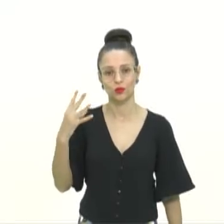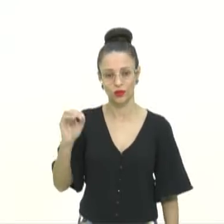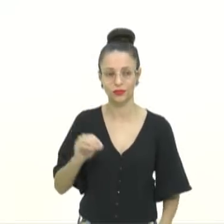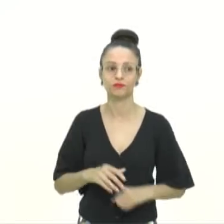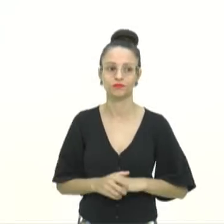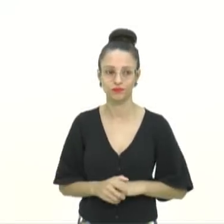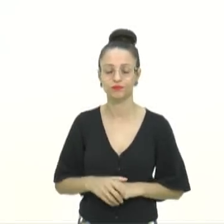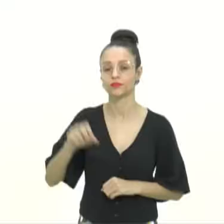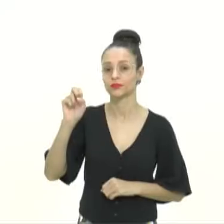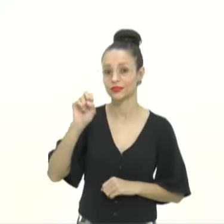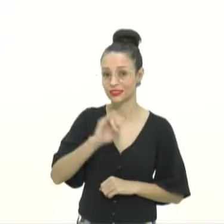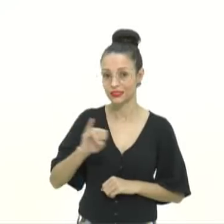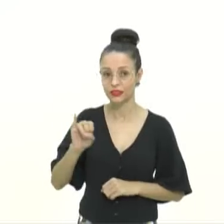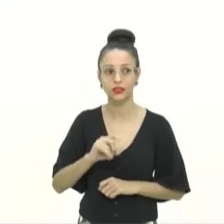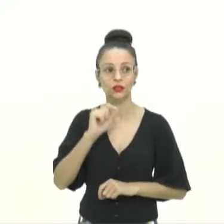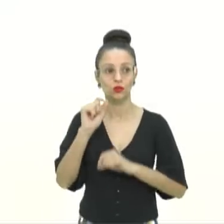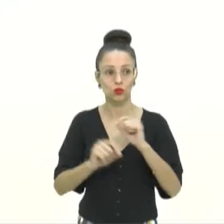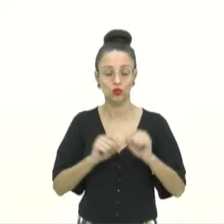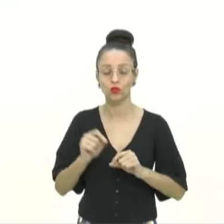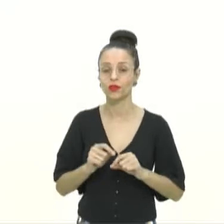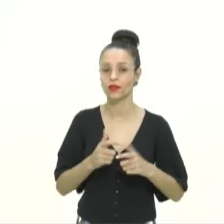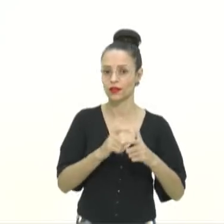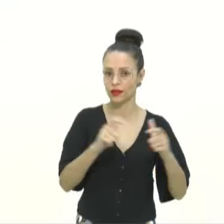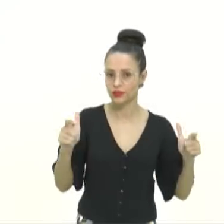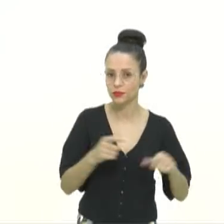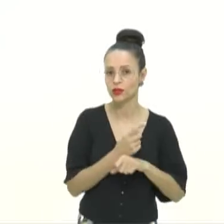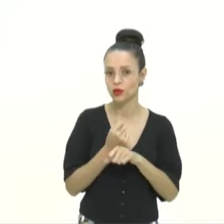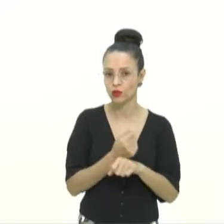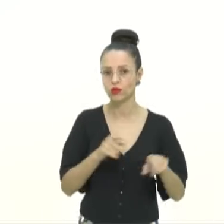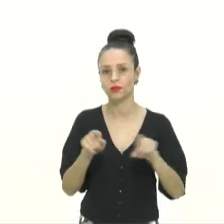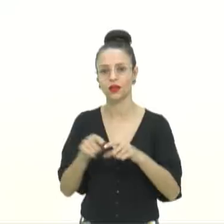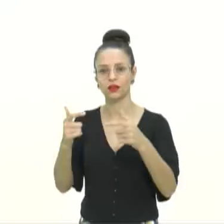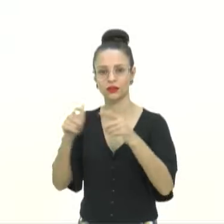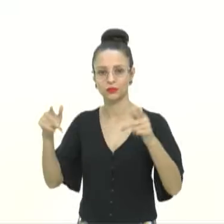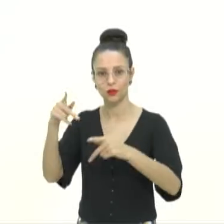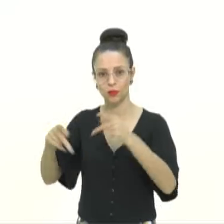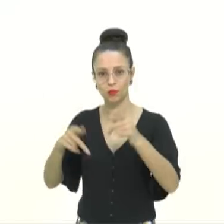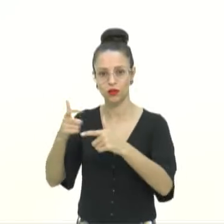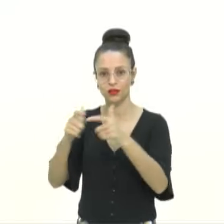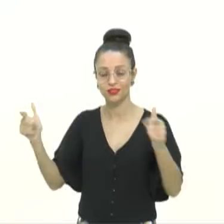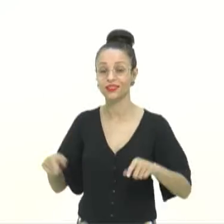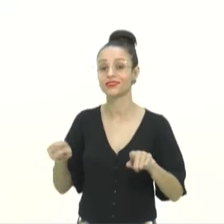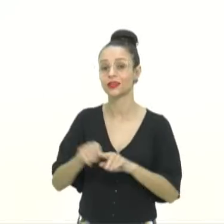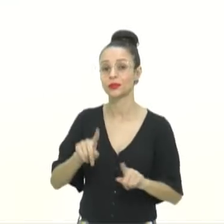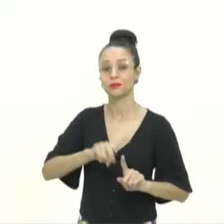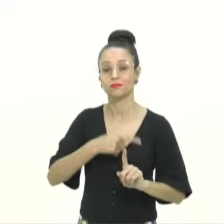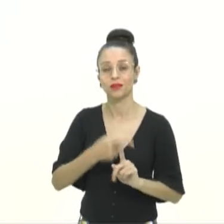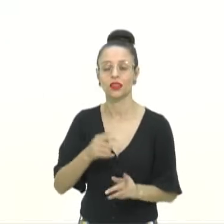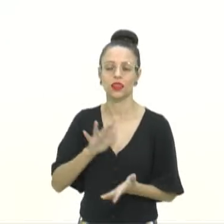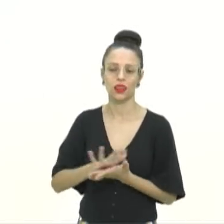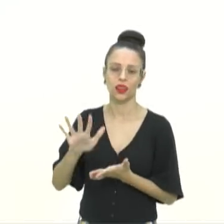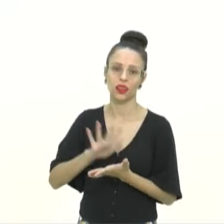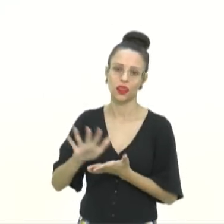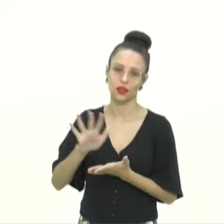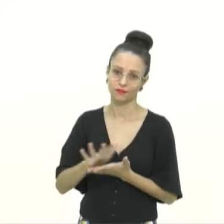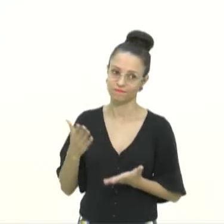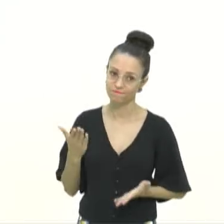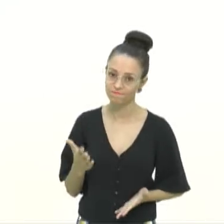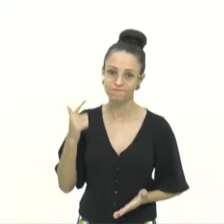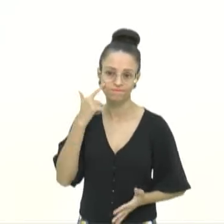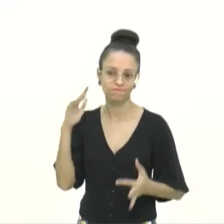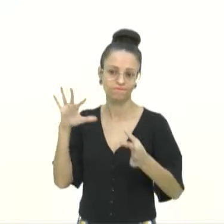Se, além dos crescimentos econômico e demográfico, o desperdício também for